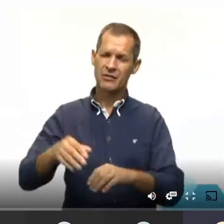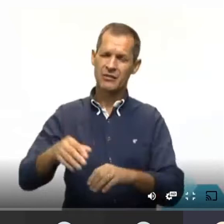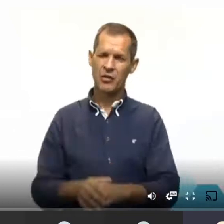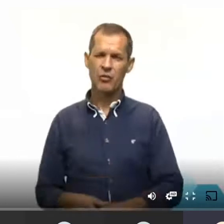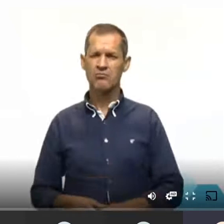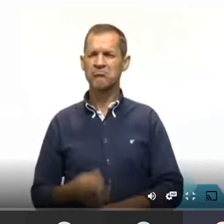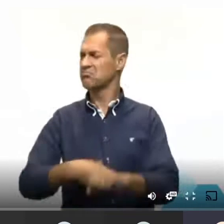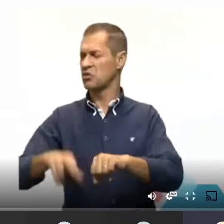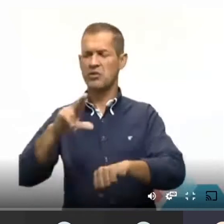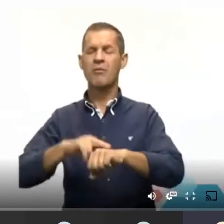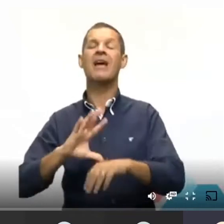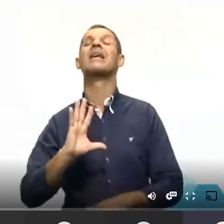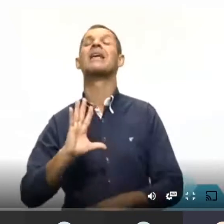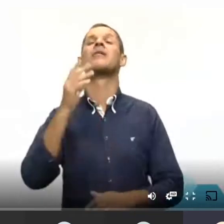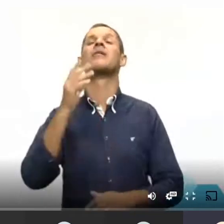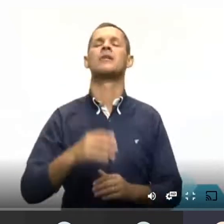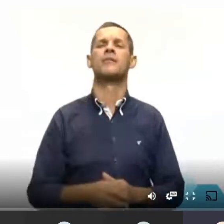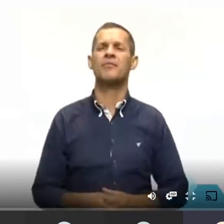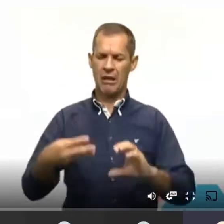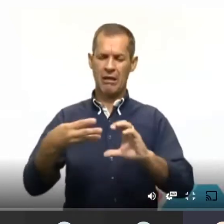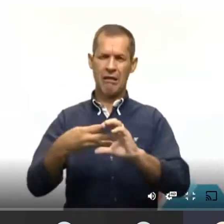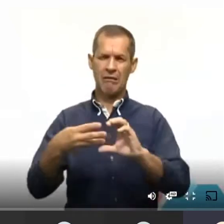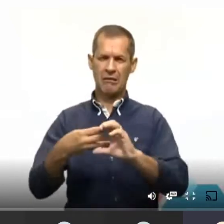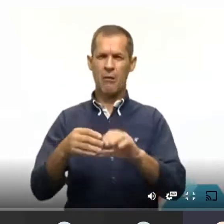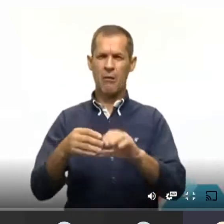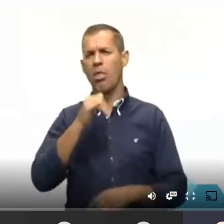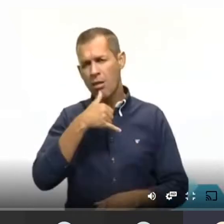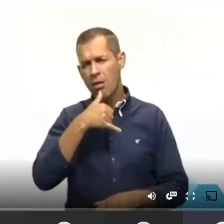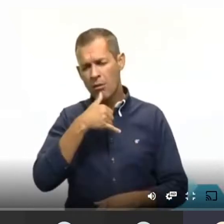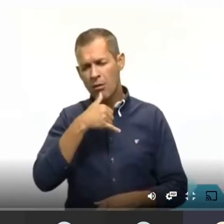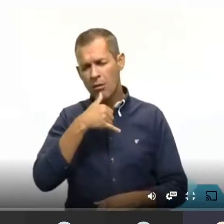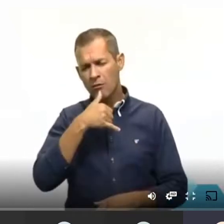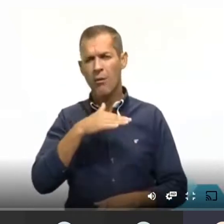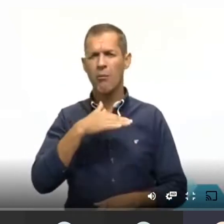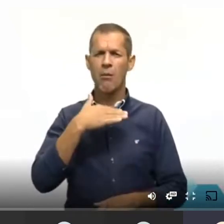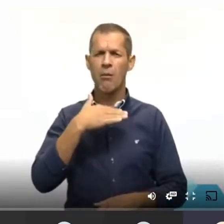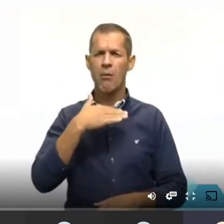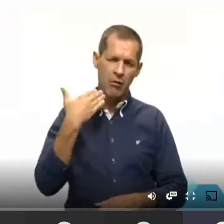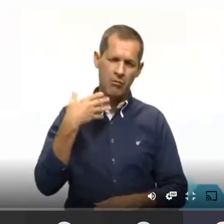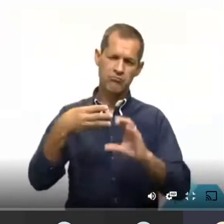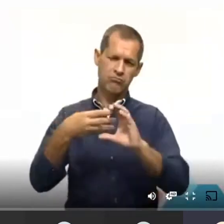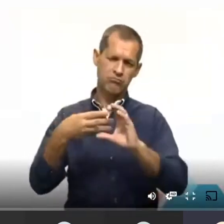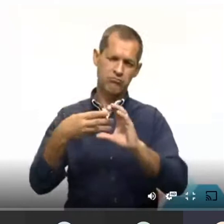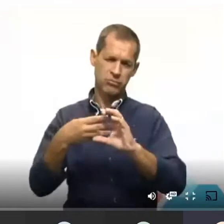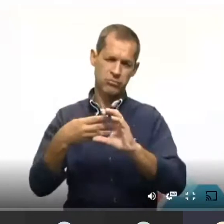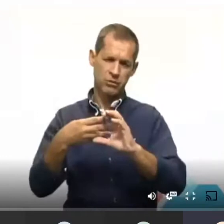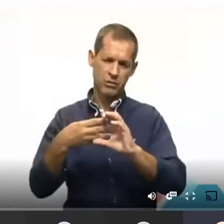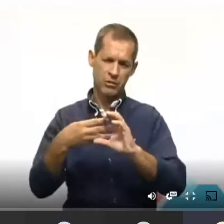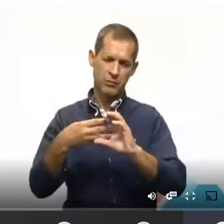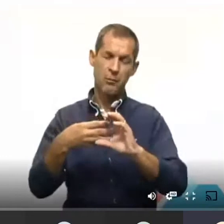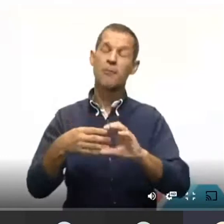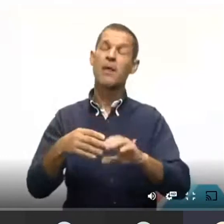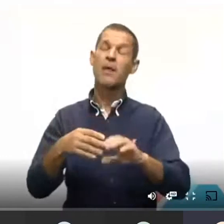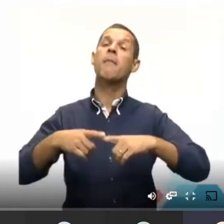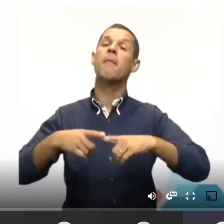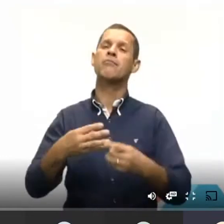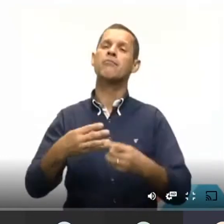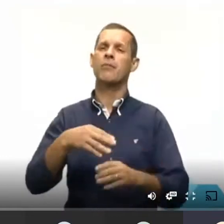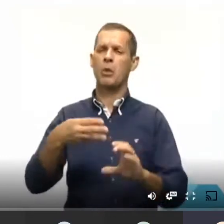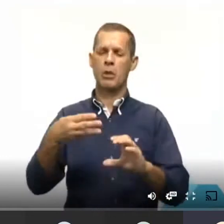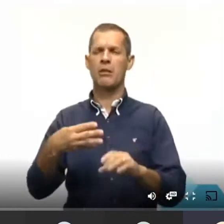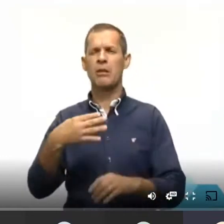lesão irreversível, o que vai acontecer? A célula vai, infelizmente, progredir à morte celular. Na